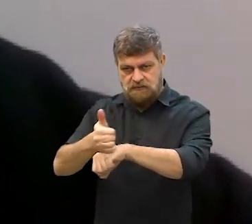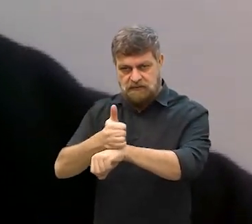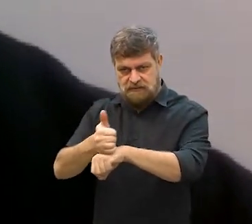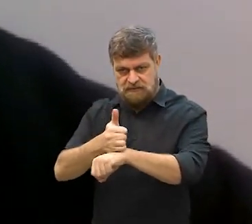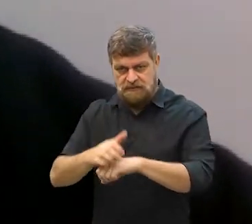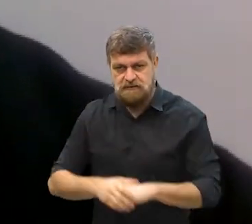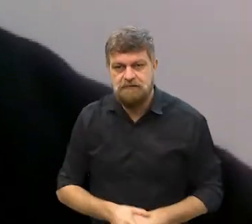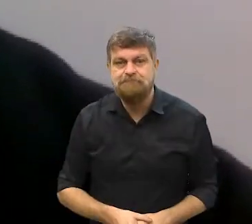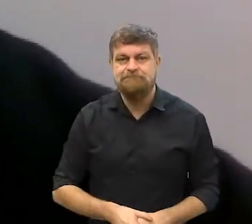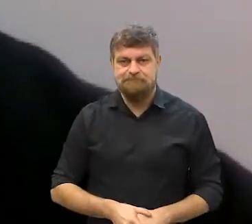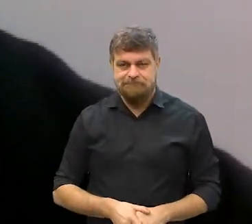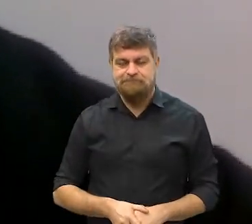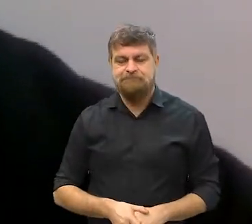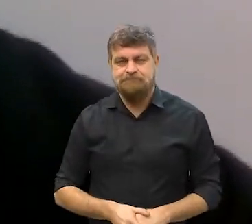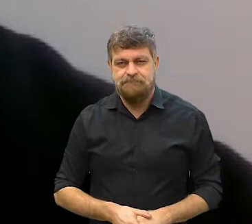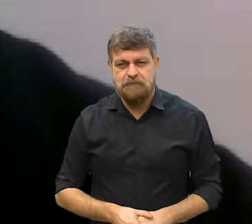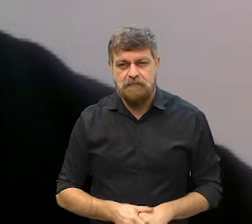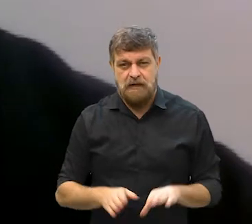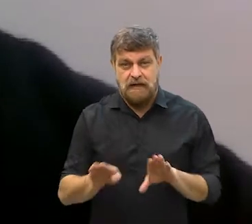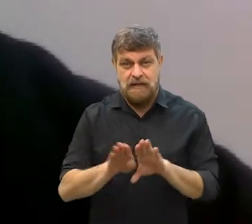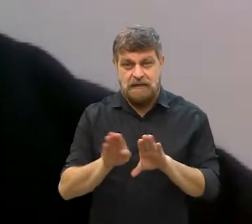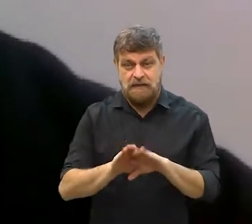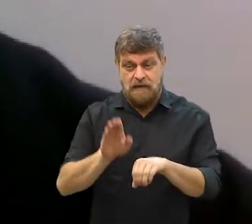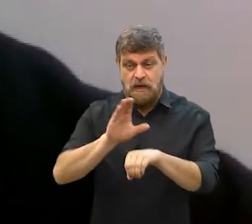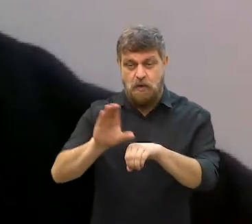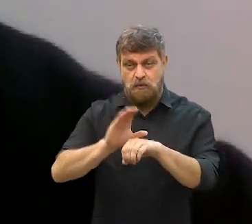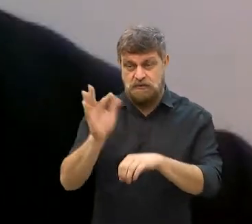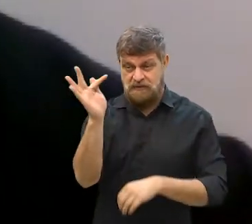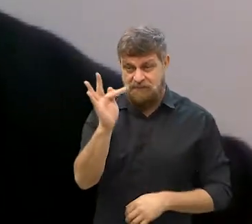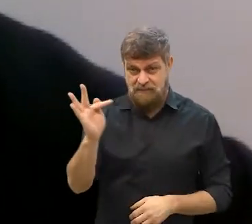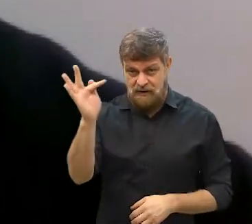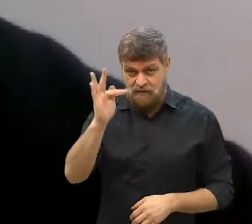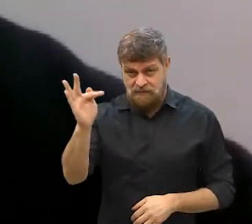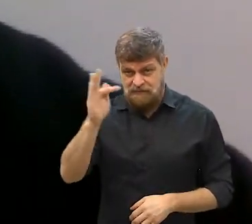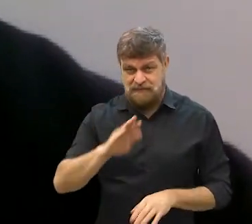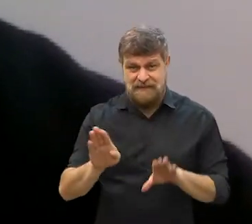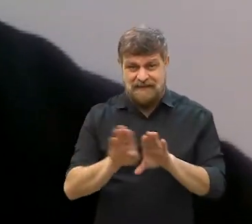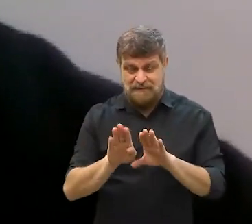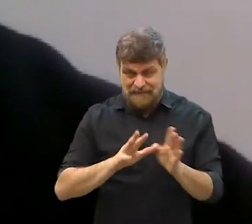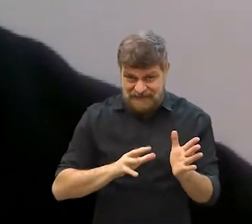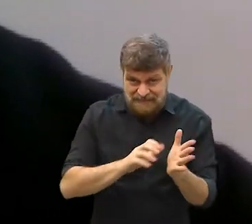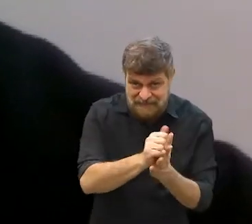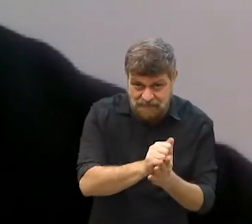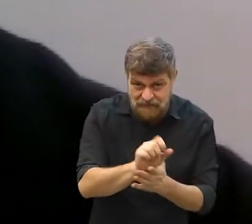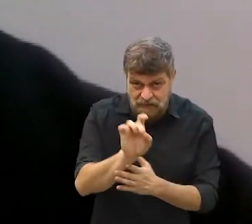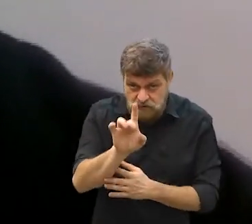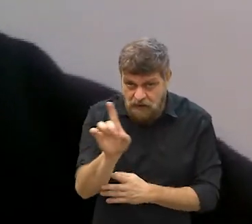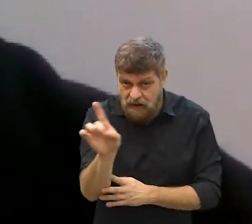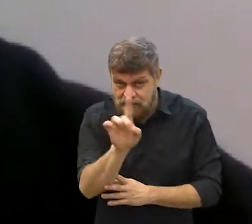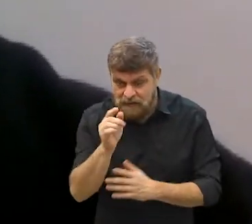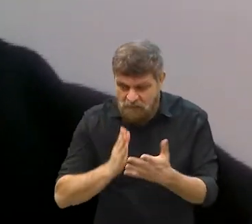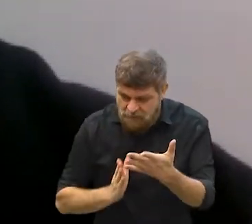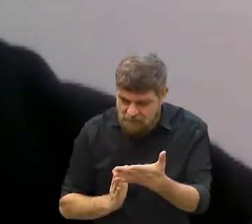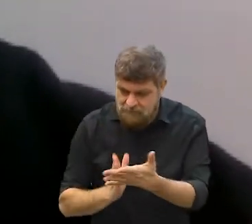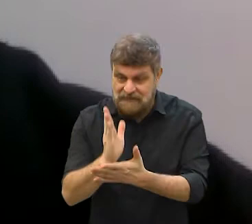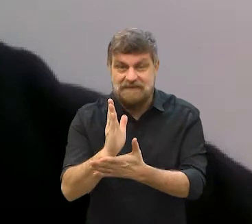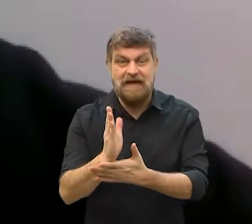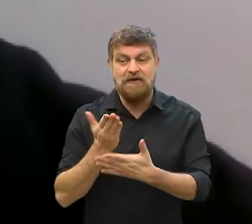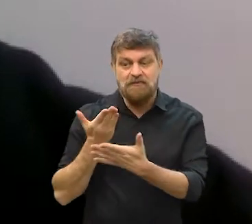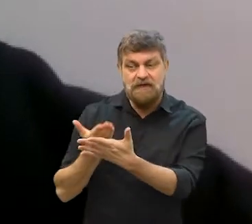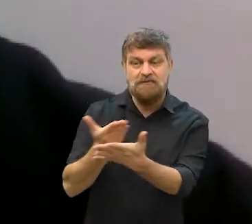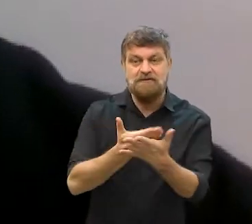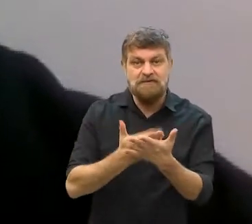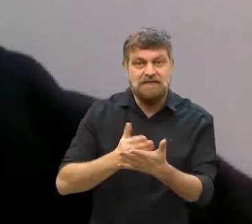médio, para cursos superiores, e mais do que se inscreverem, foram aprovadas e estão